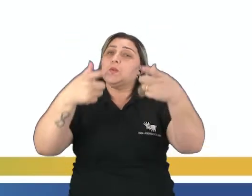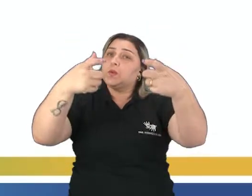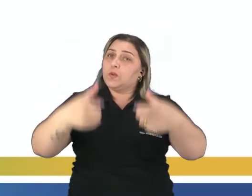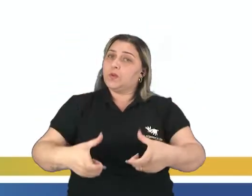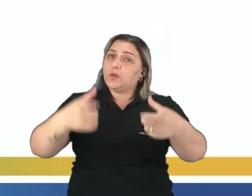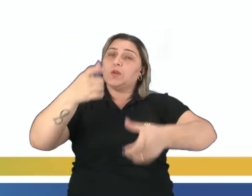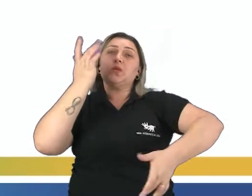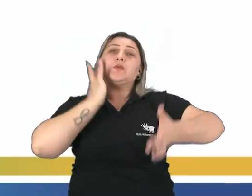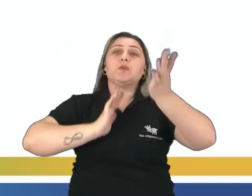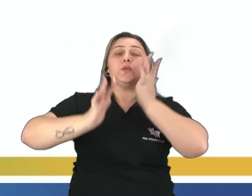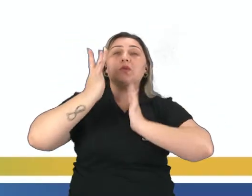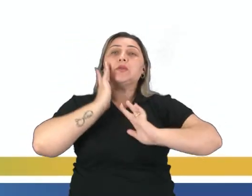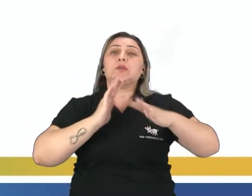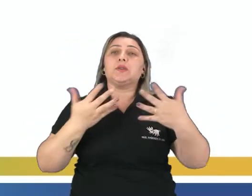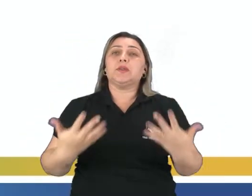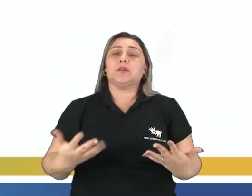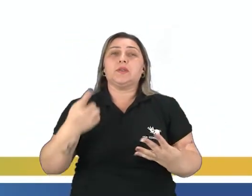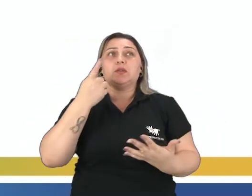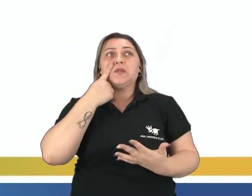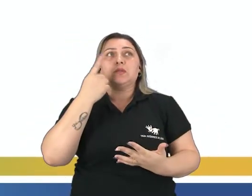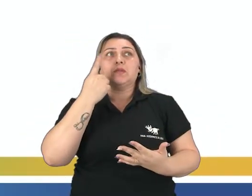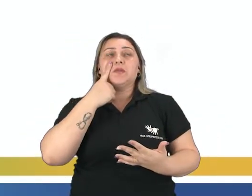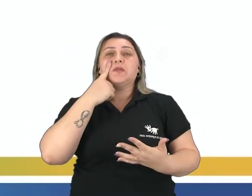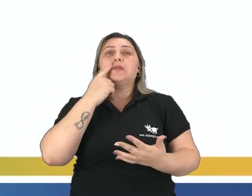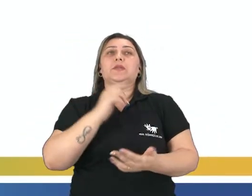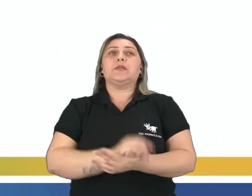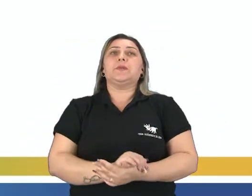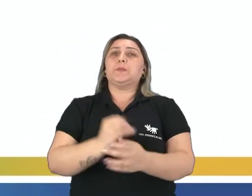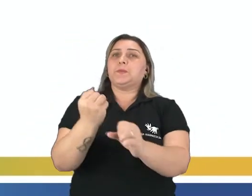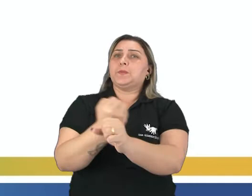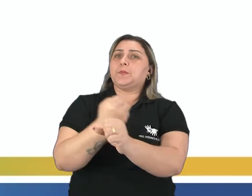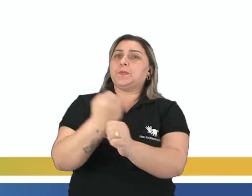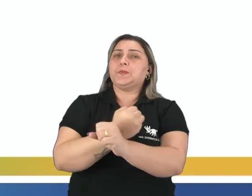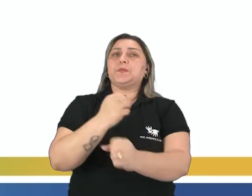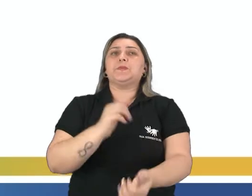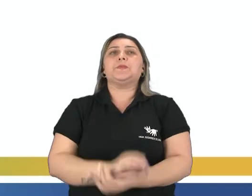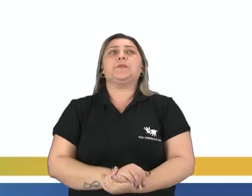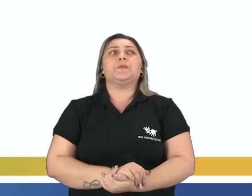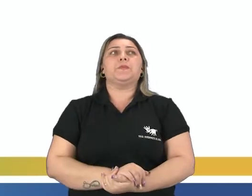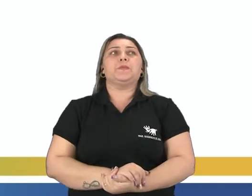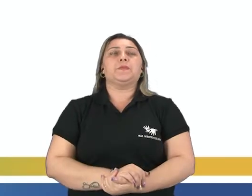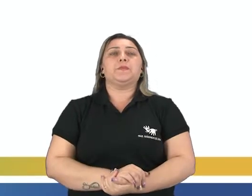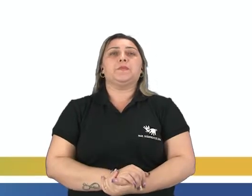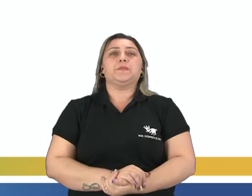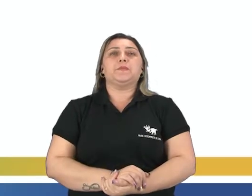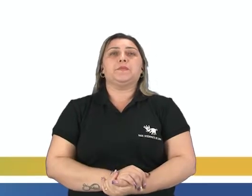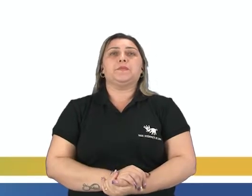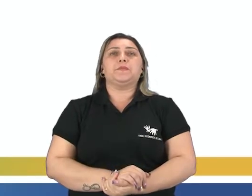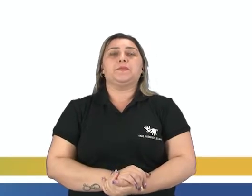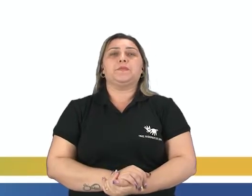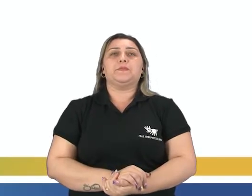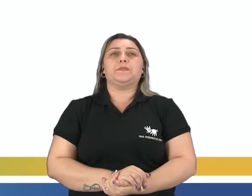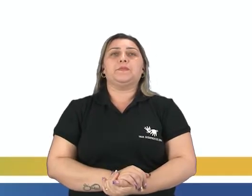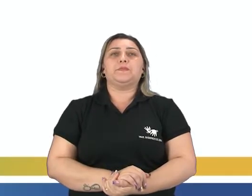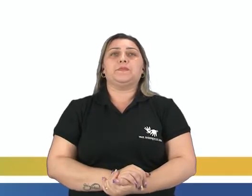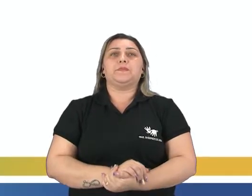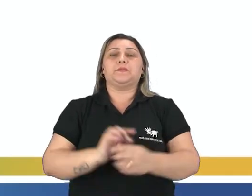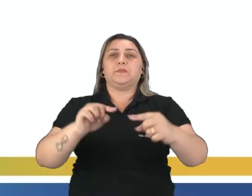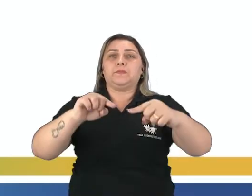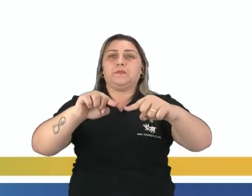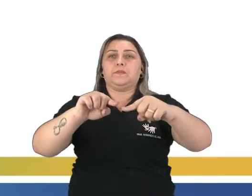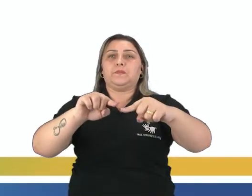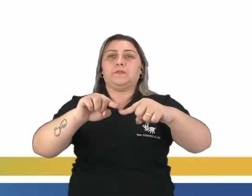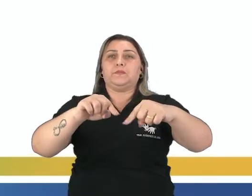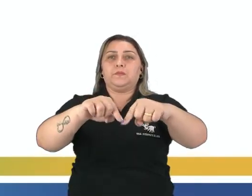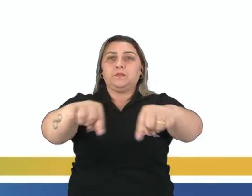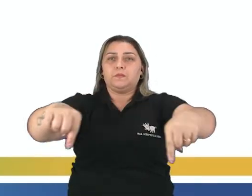espaço teatral elisabetano. Vejam essa construção, pessoal. É uma construção geralmente circular,